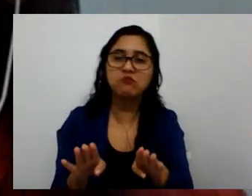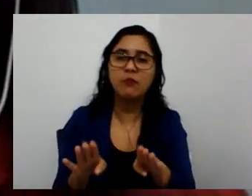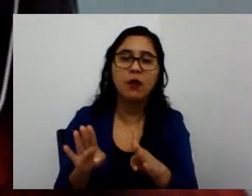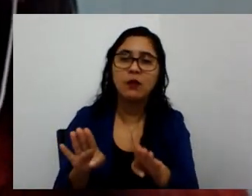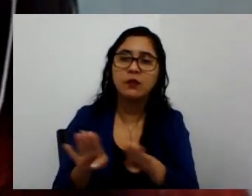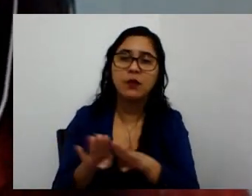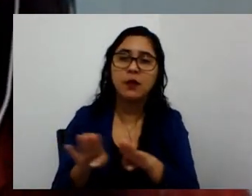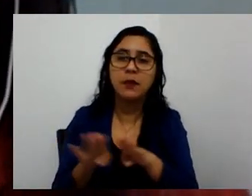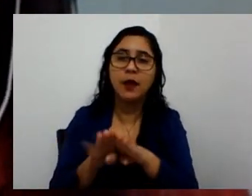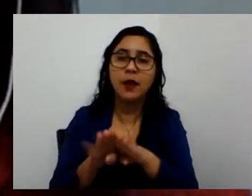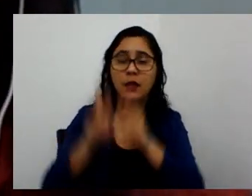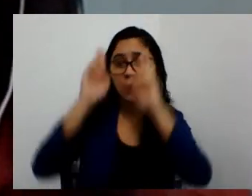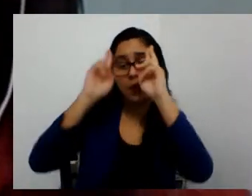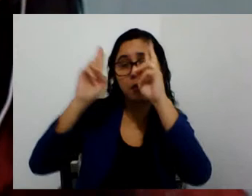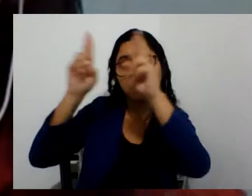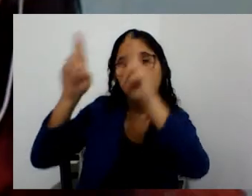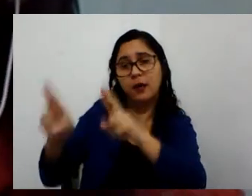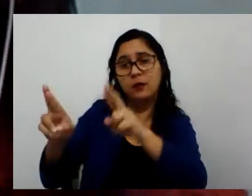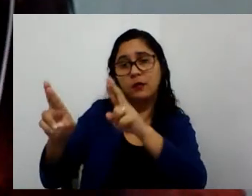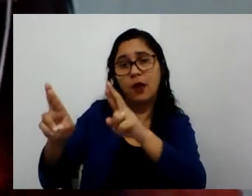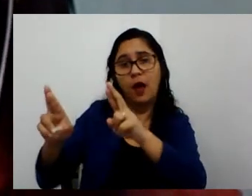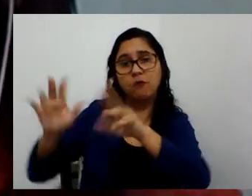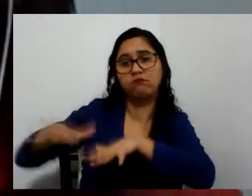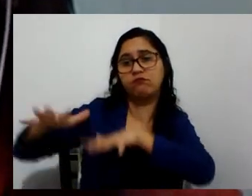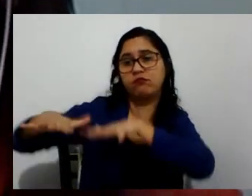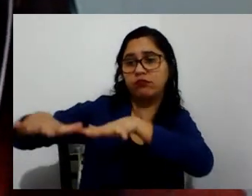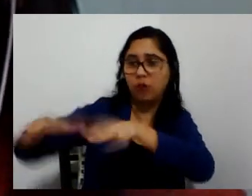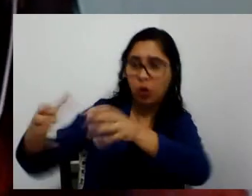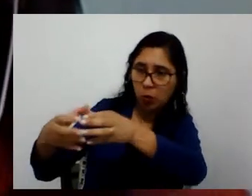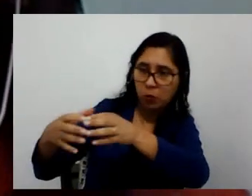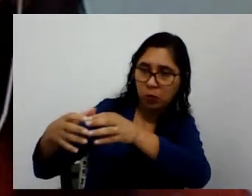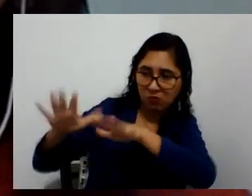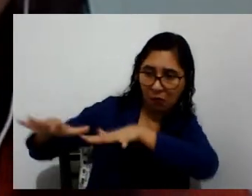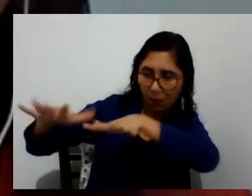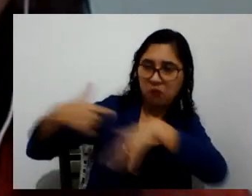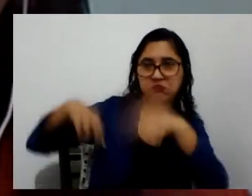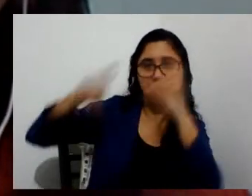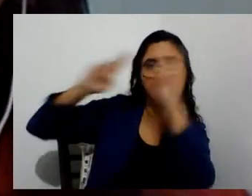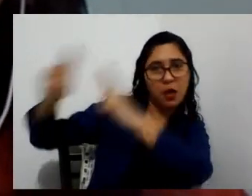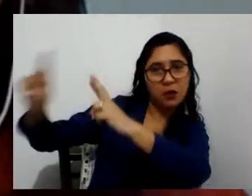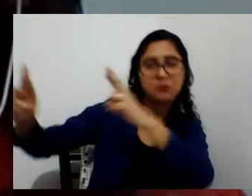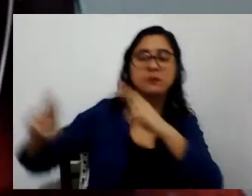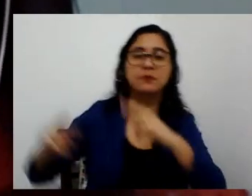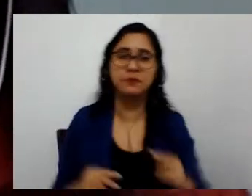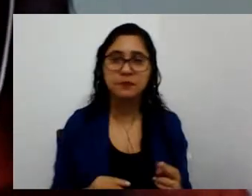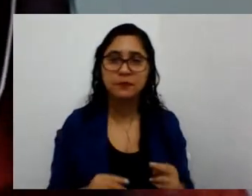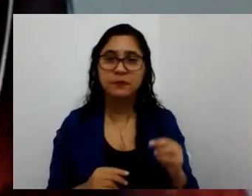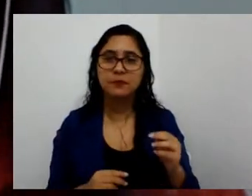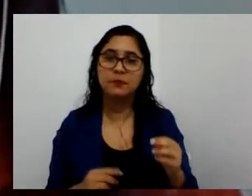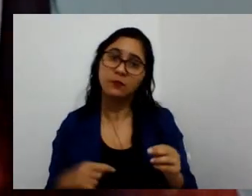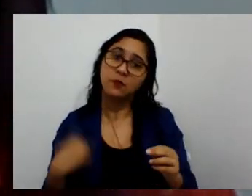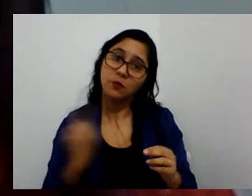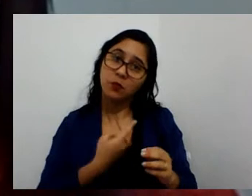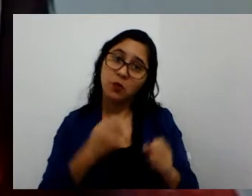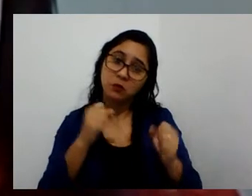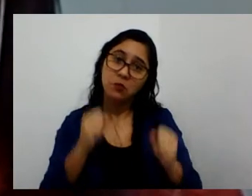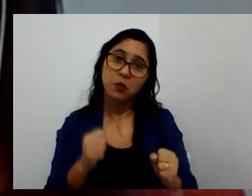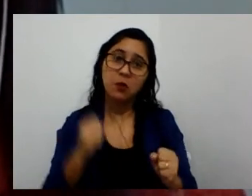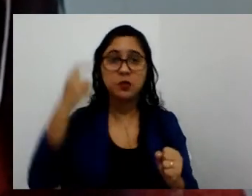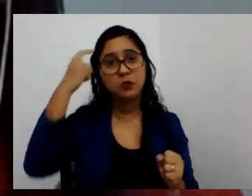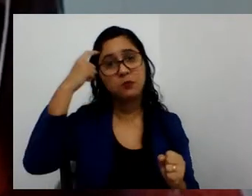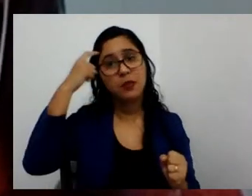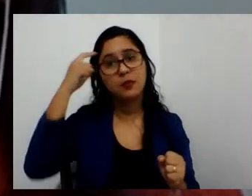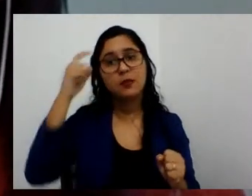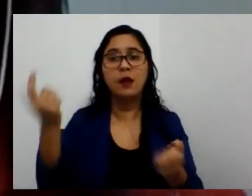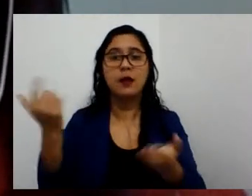de respeitar, por exemplo, uma manifestação de alguns grupos. Então, nós podemos pensar aí em